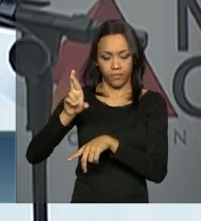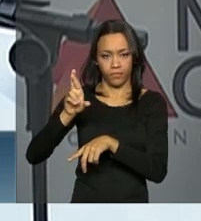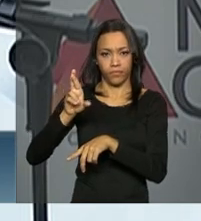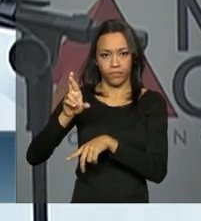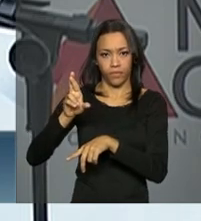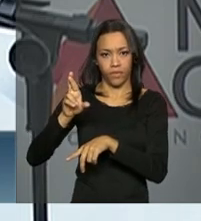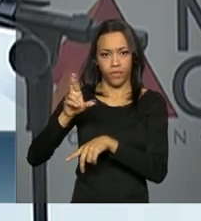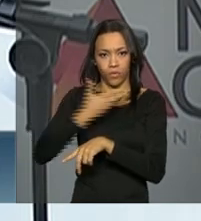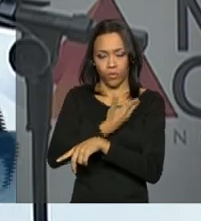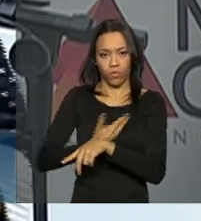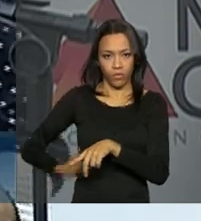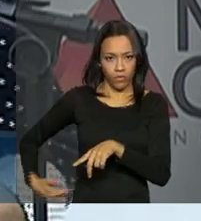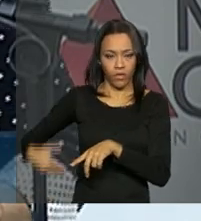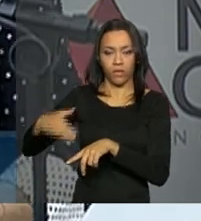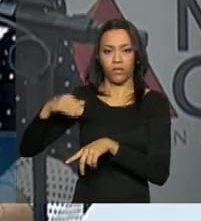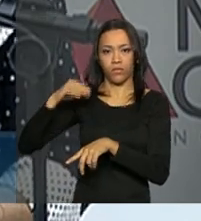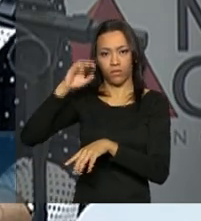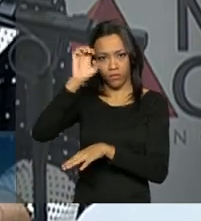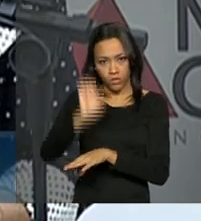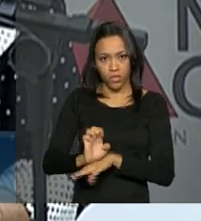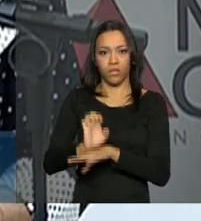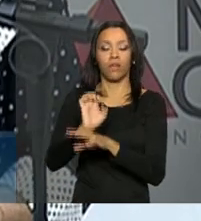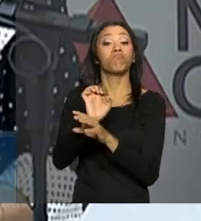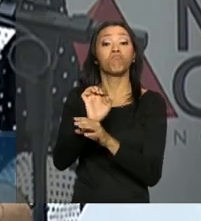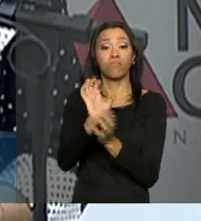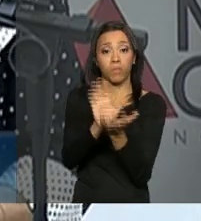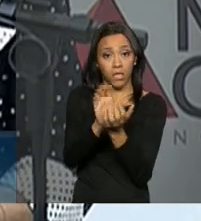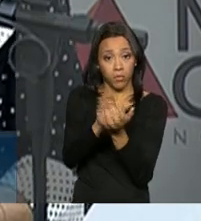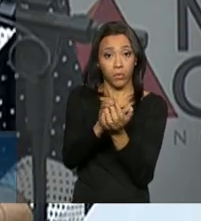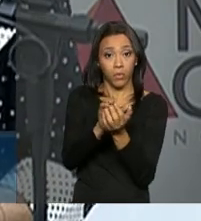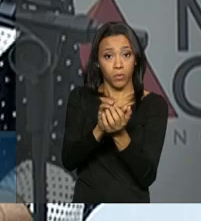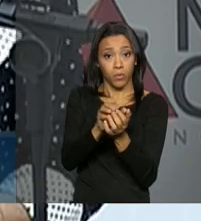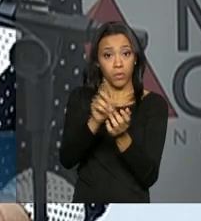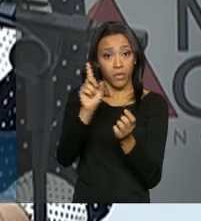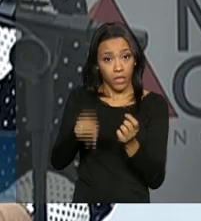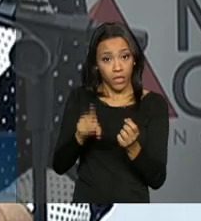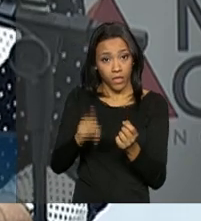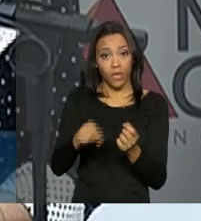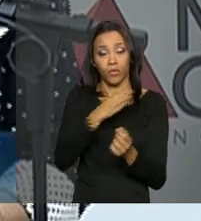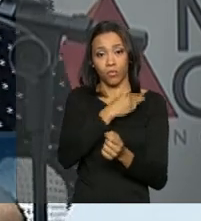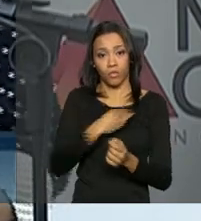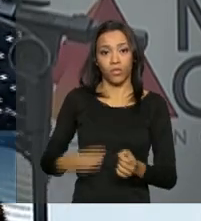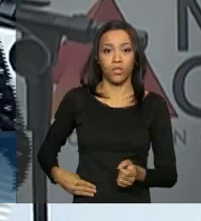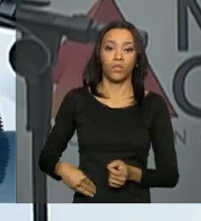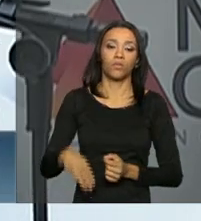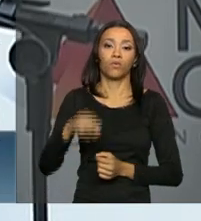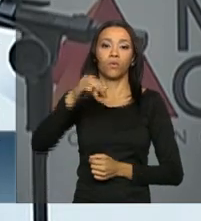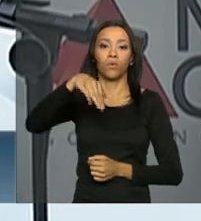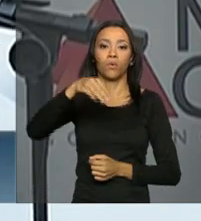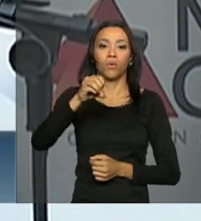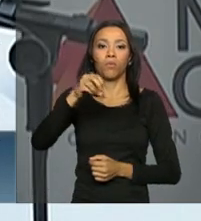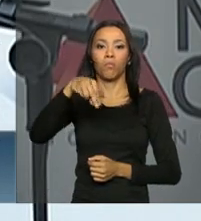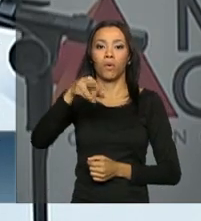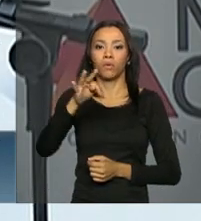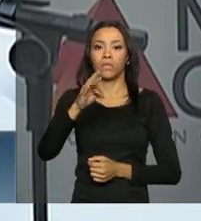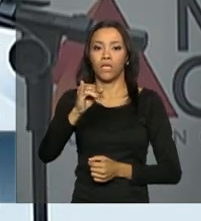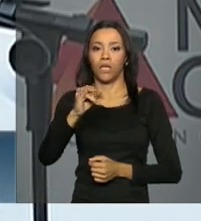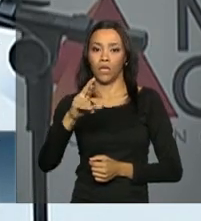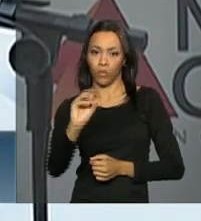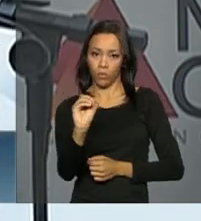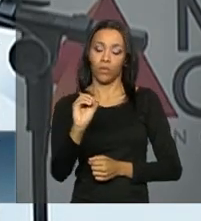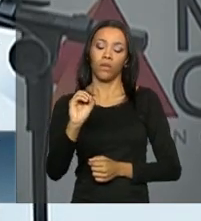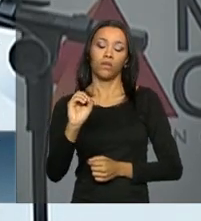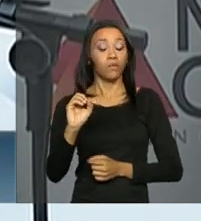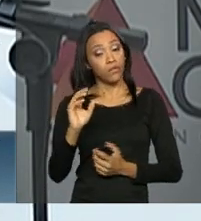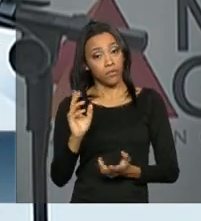do governo do estado de Pernambuco, que é o estado do ministro Armando Monteiro. E, a partir daí, o